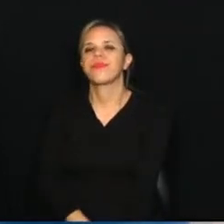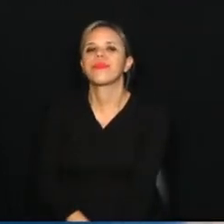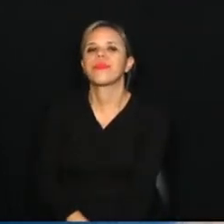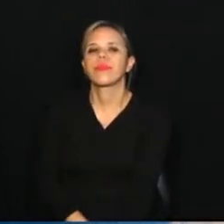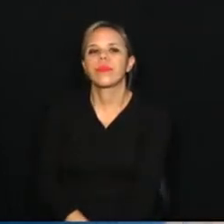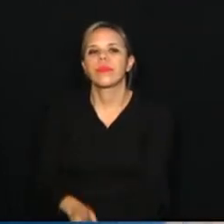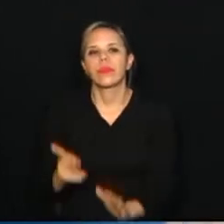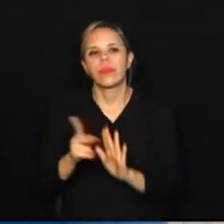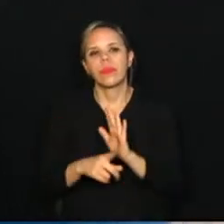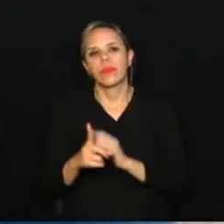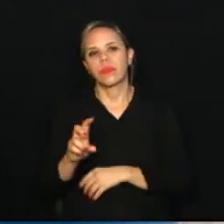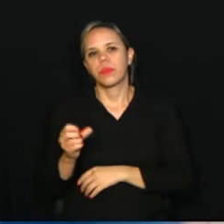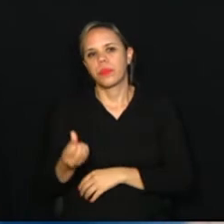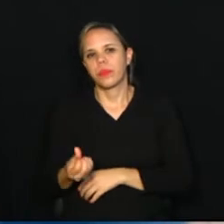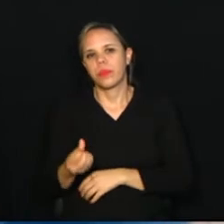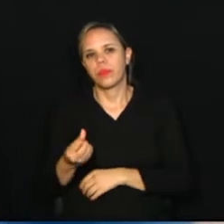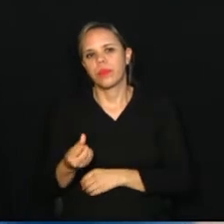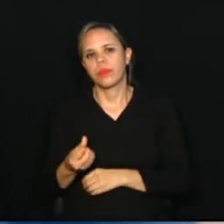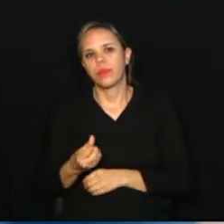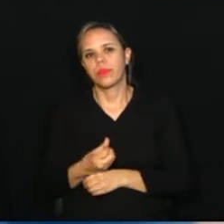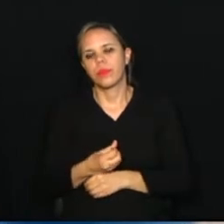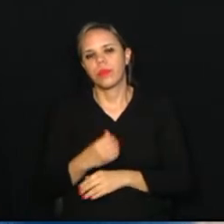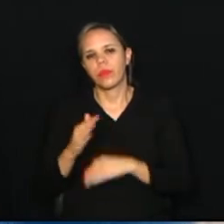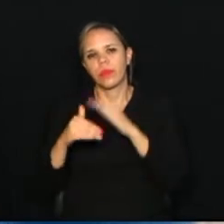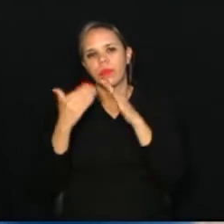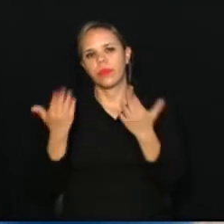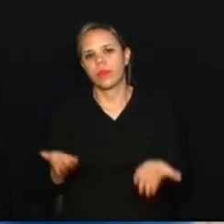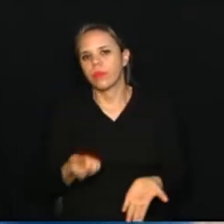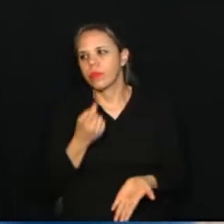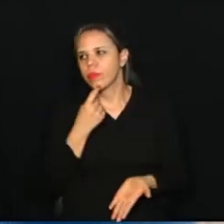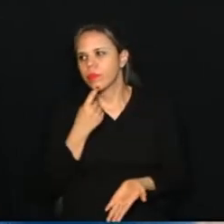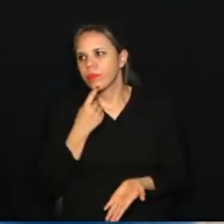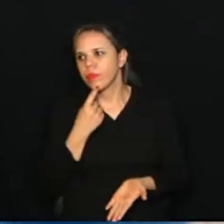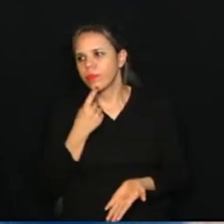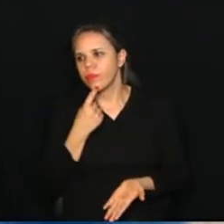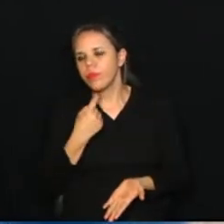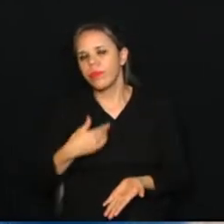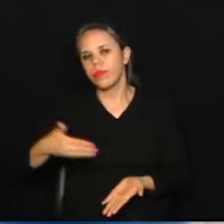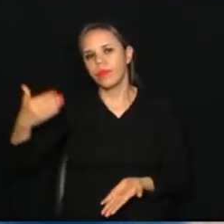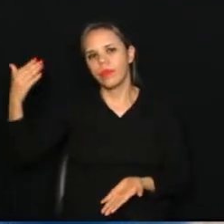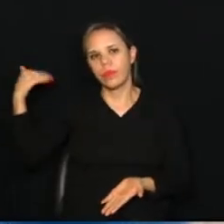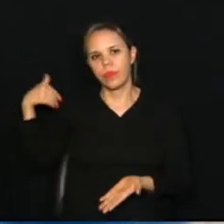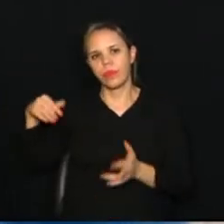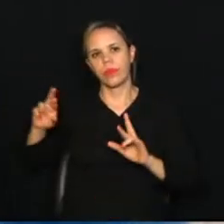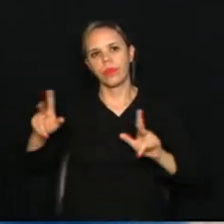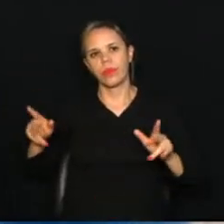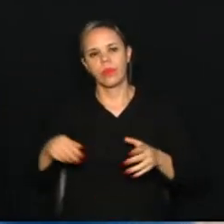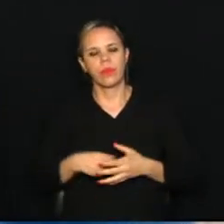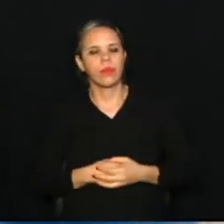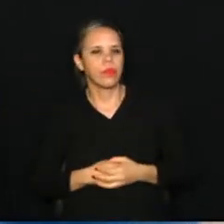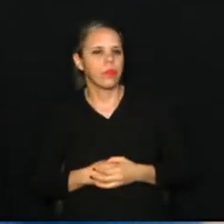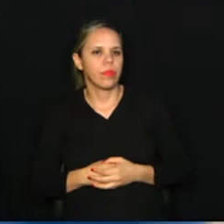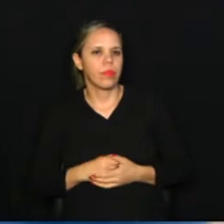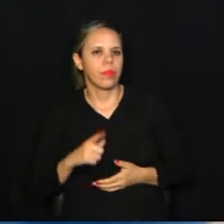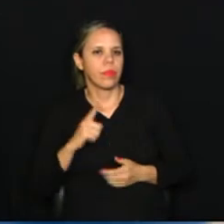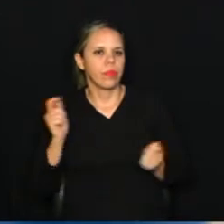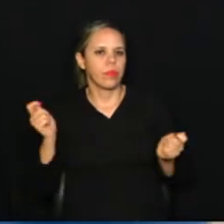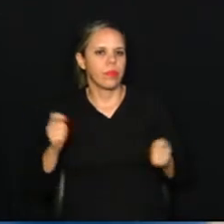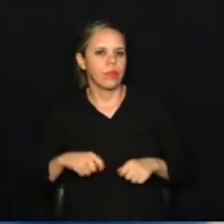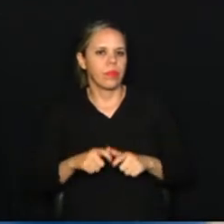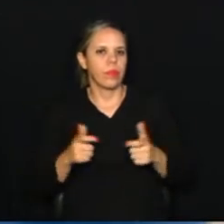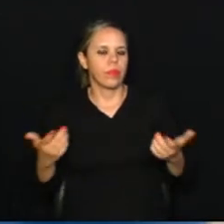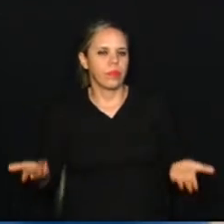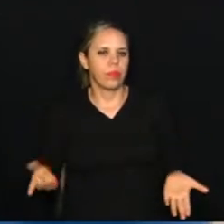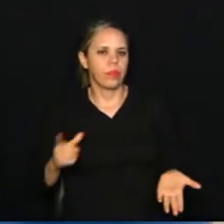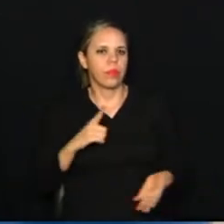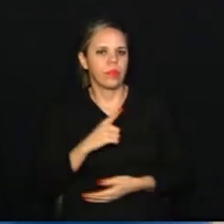do 56 desde que ele foi praticamente construído aqui em Campinas, numa época diferente, e ele tem um potencial muito grande de